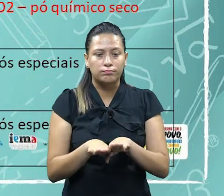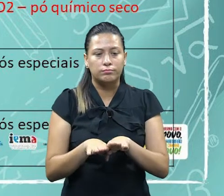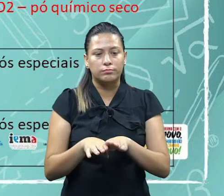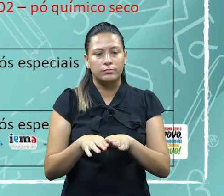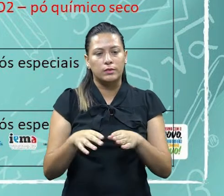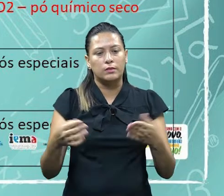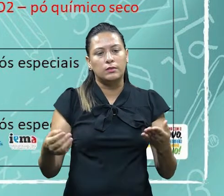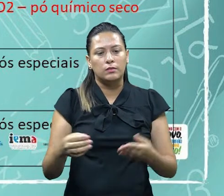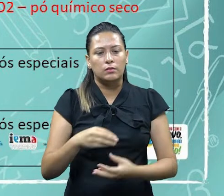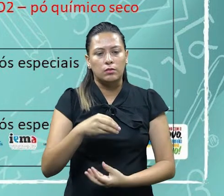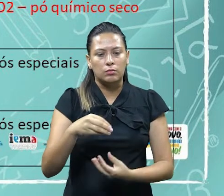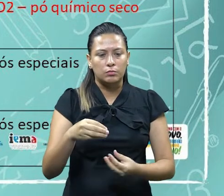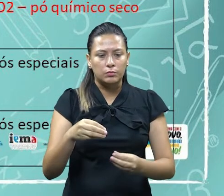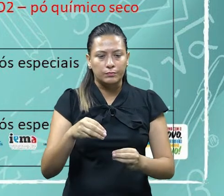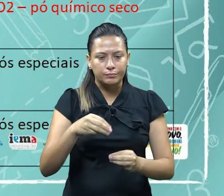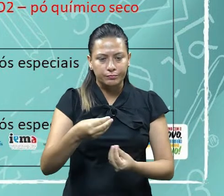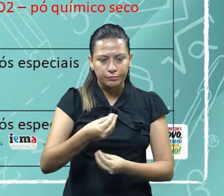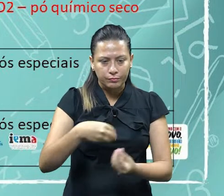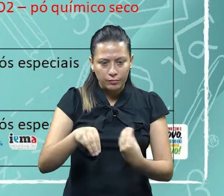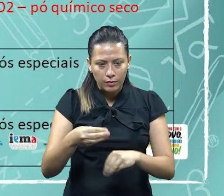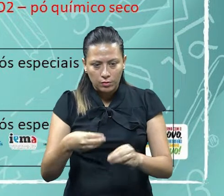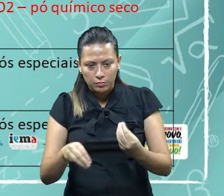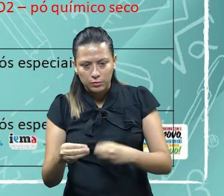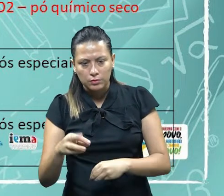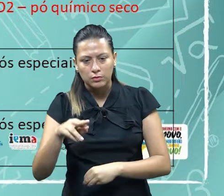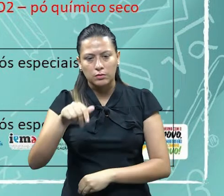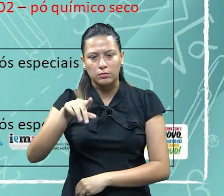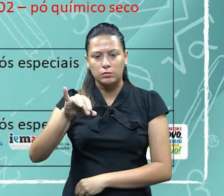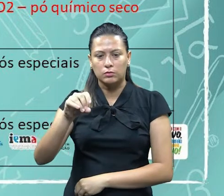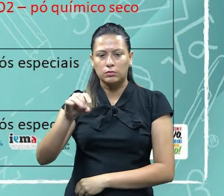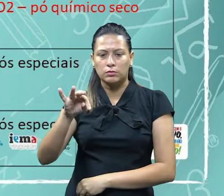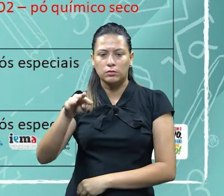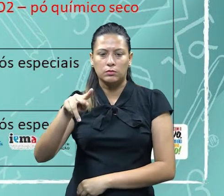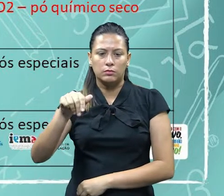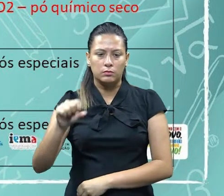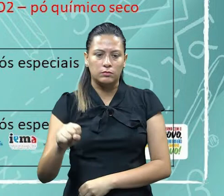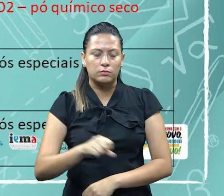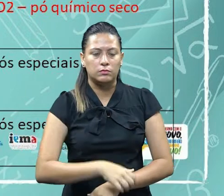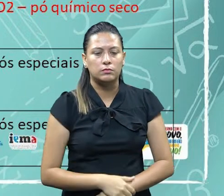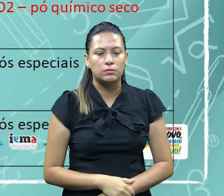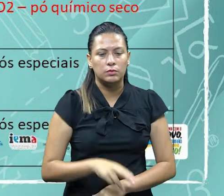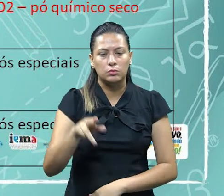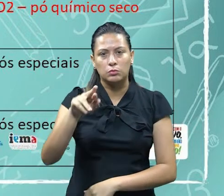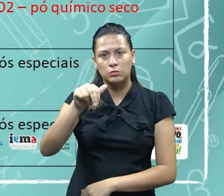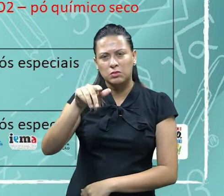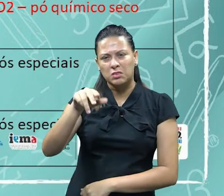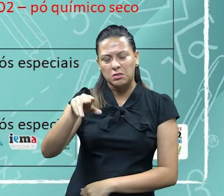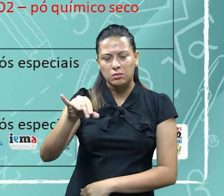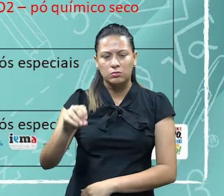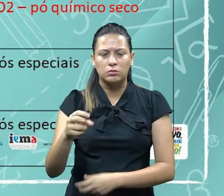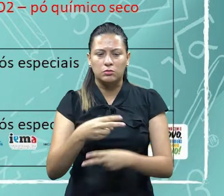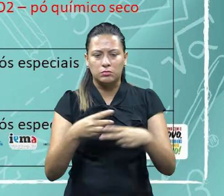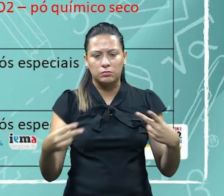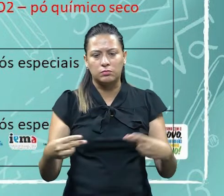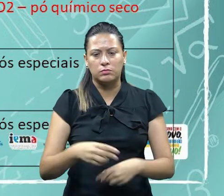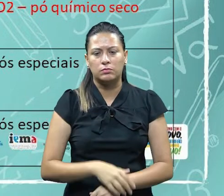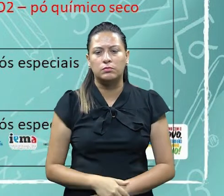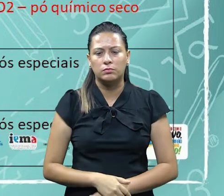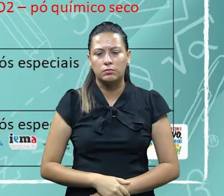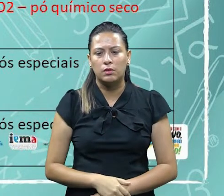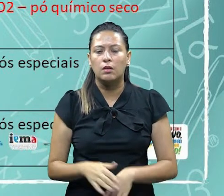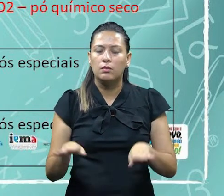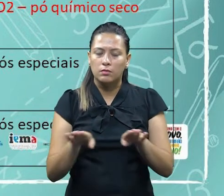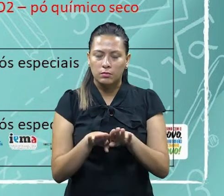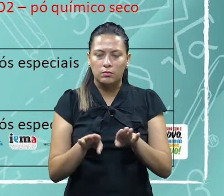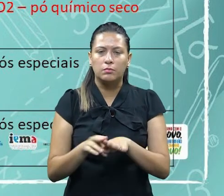como urânio, césio, cobalto e outros. Também tem que ser a quebra da reação química, também utilizando pós